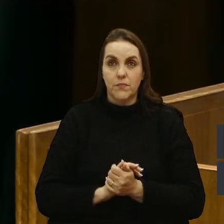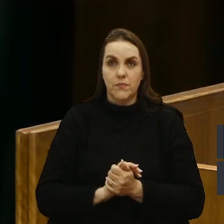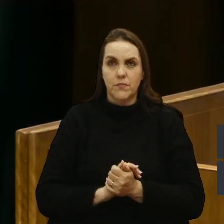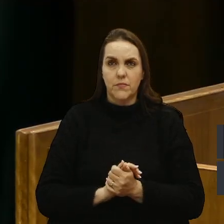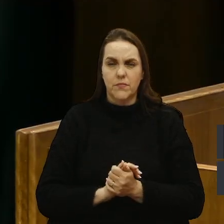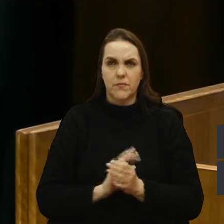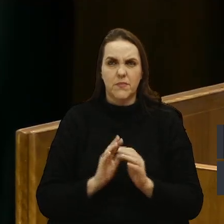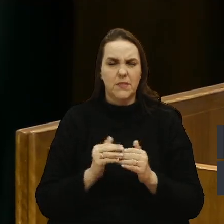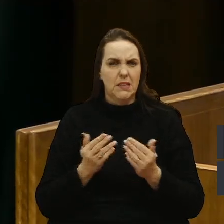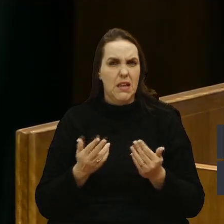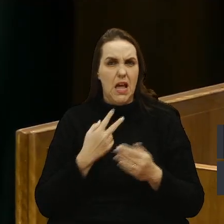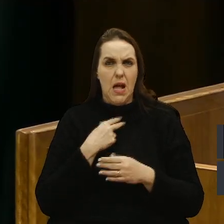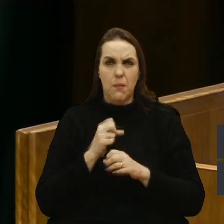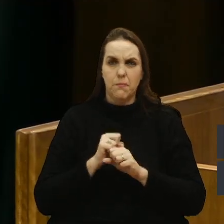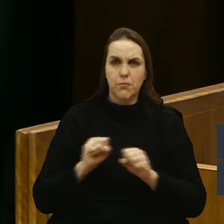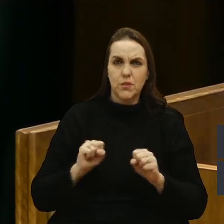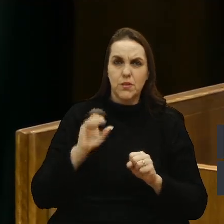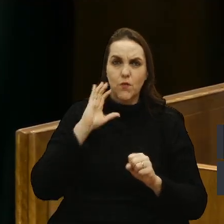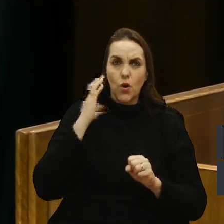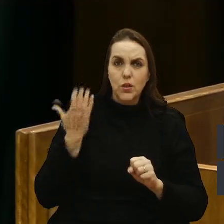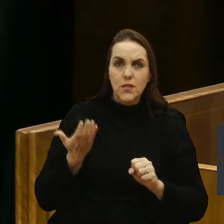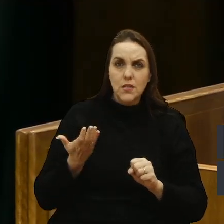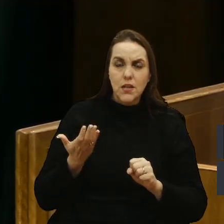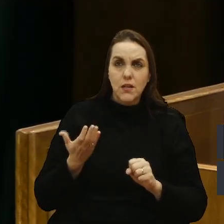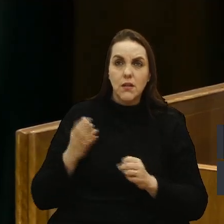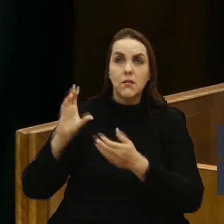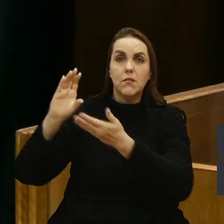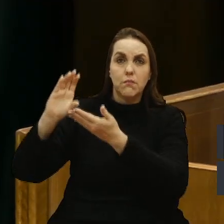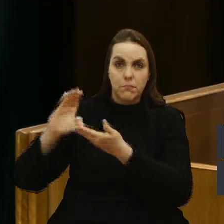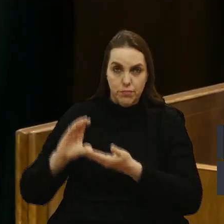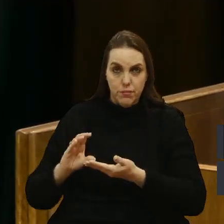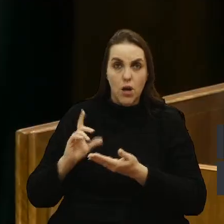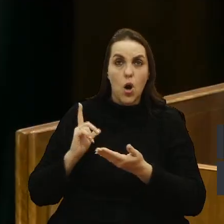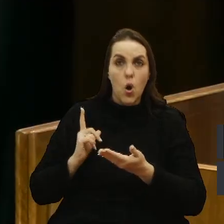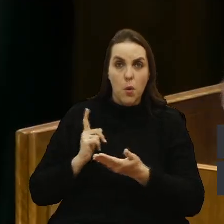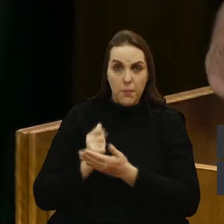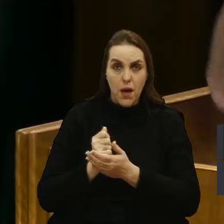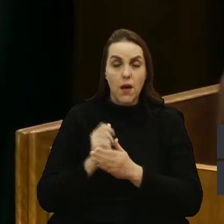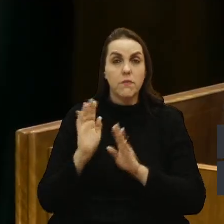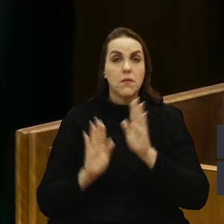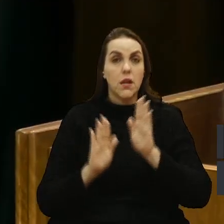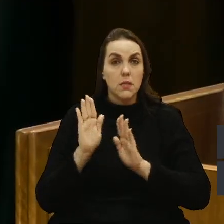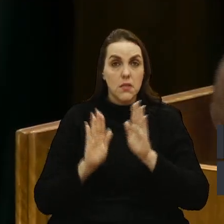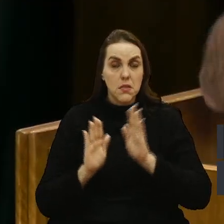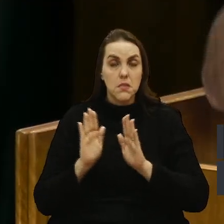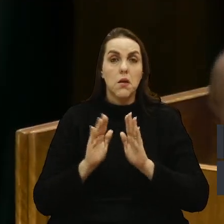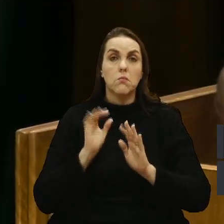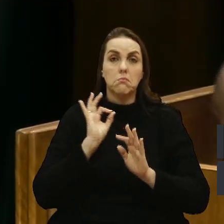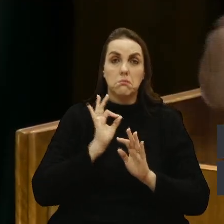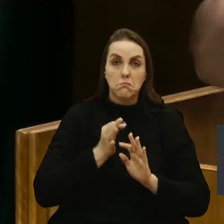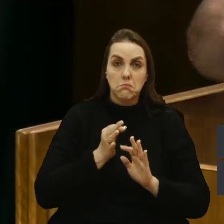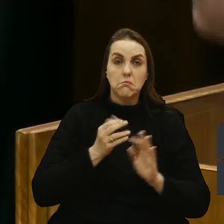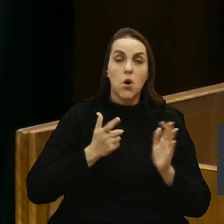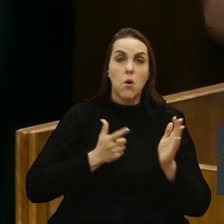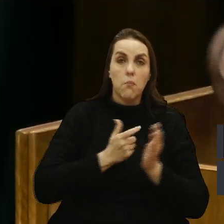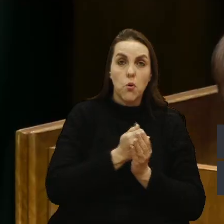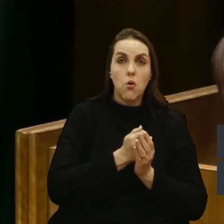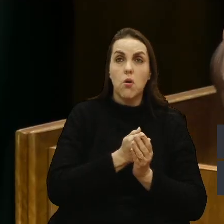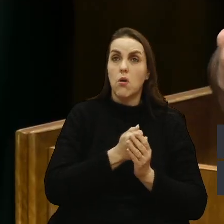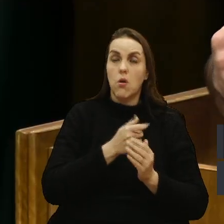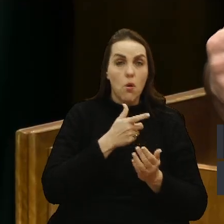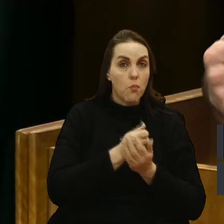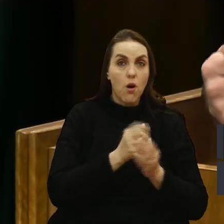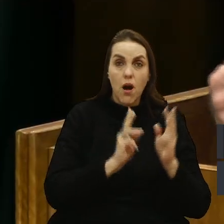Será que é impossível de acontecer isso? Um recurso que veio para comprar a van, fizeram a licitação para comprar a van, receberam o recurso e compraram a van.